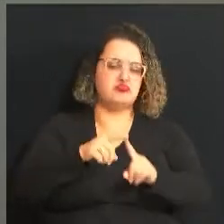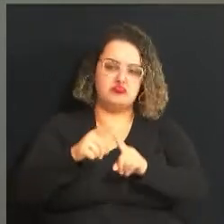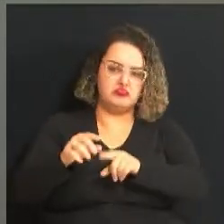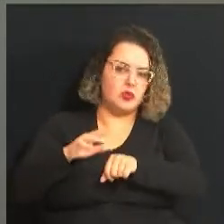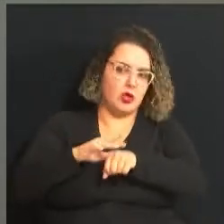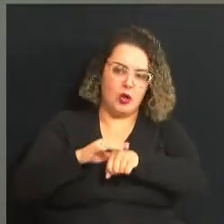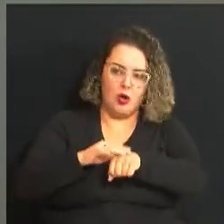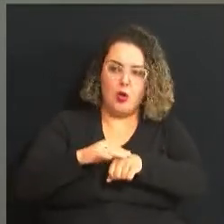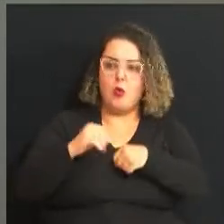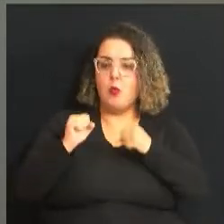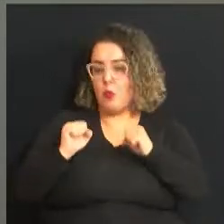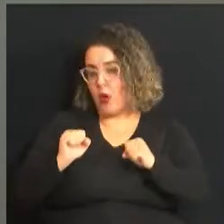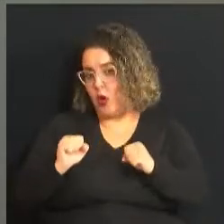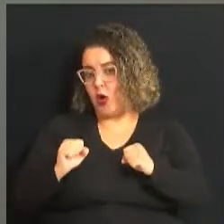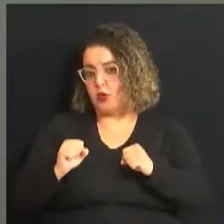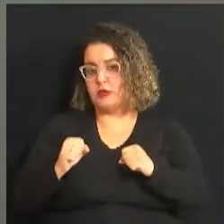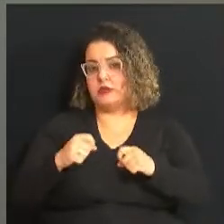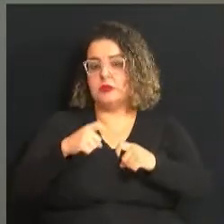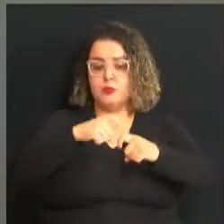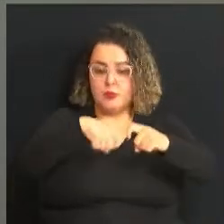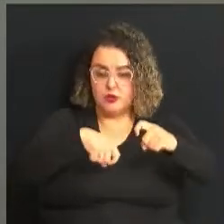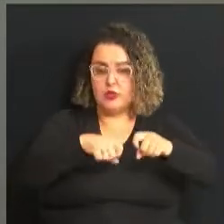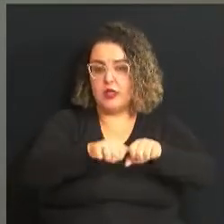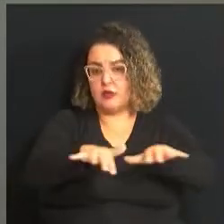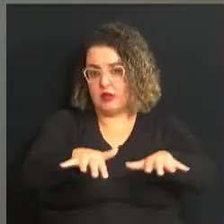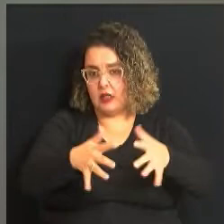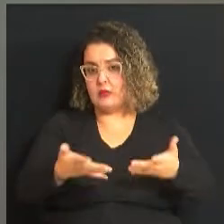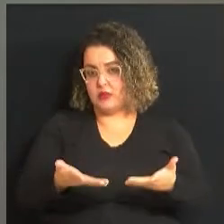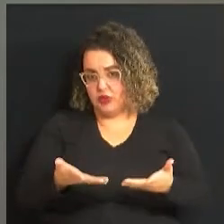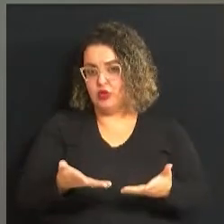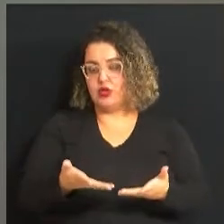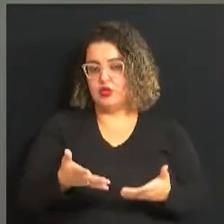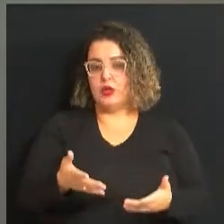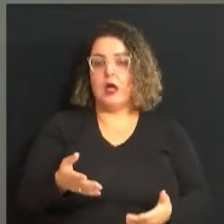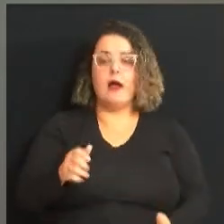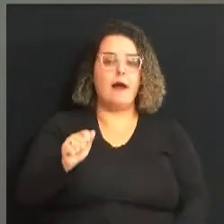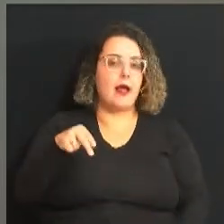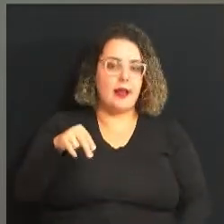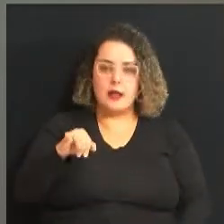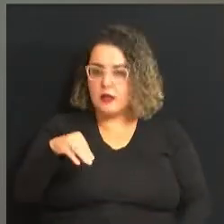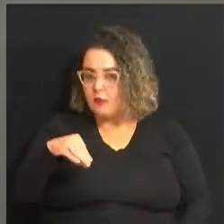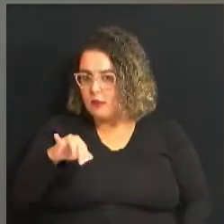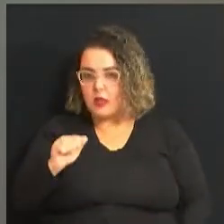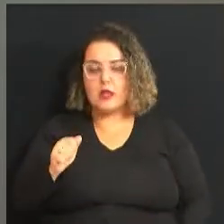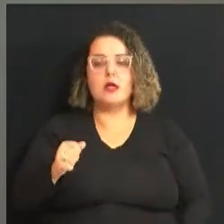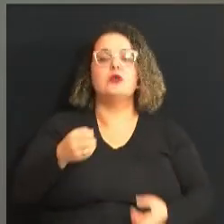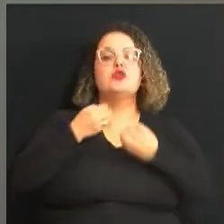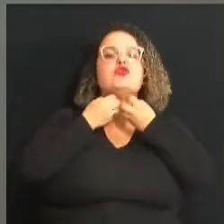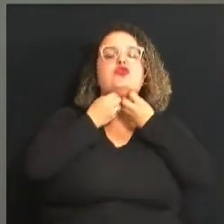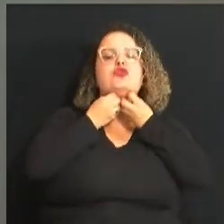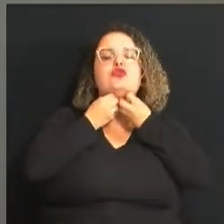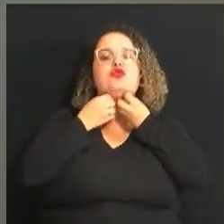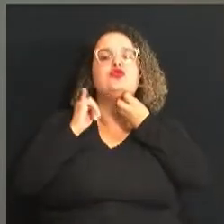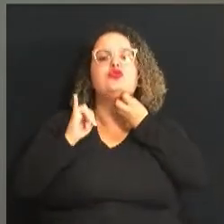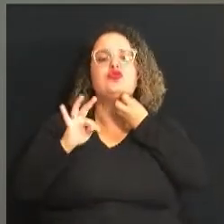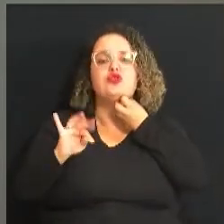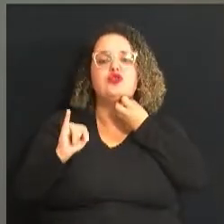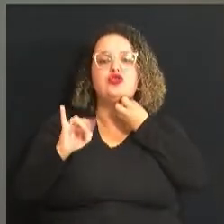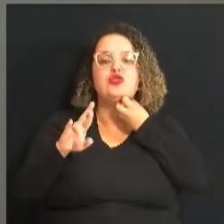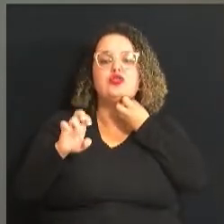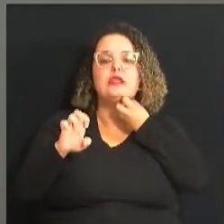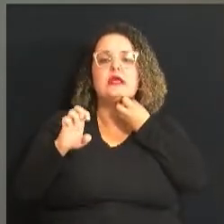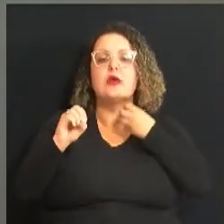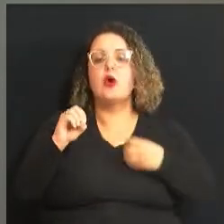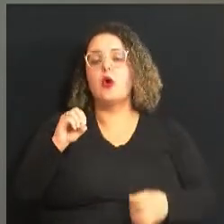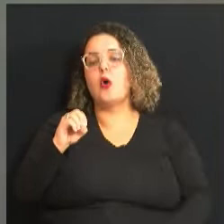ser sexualmente transmissível. Vamos ver, analisar anemias, vamos analisar a tireoide, vamos analisar, fazer um exame